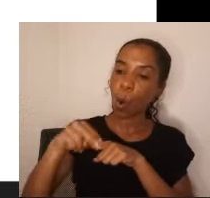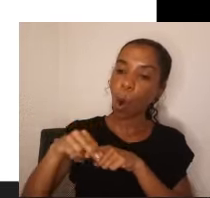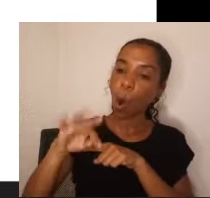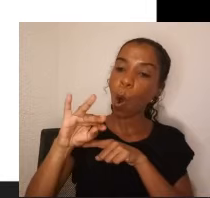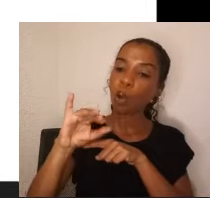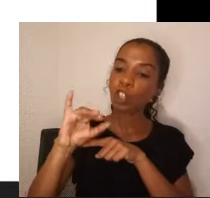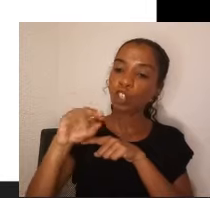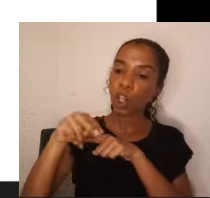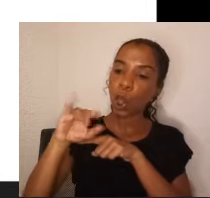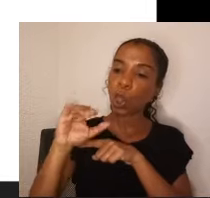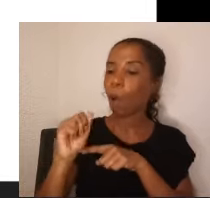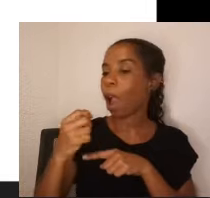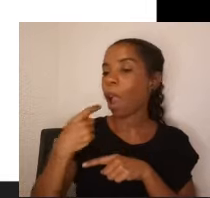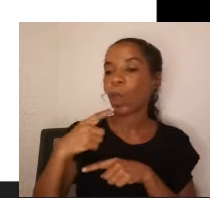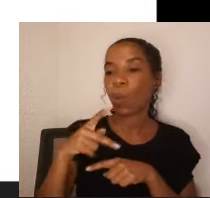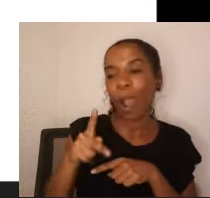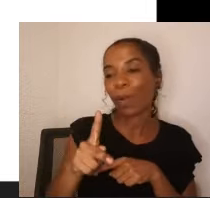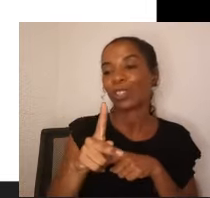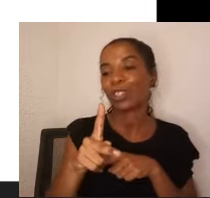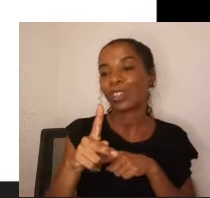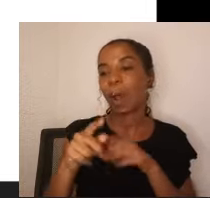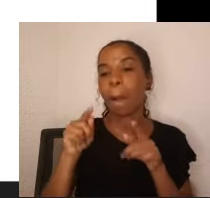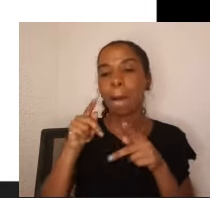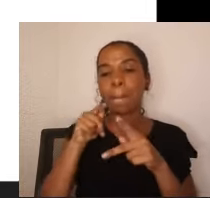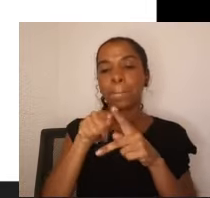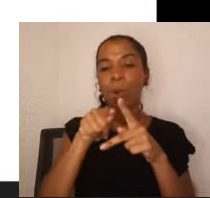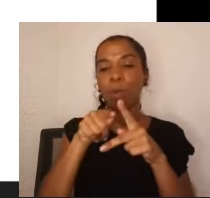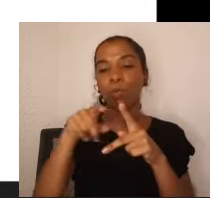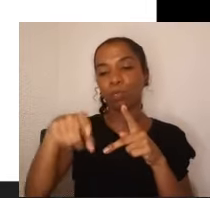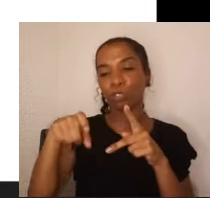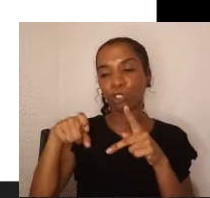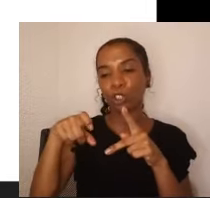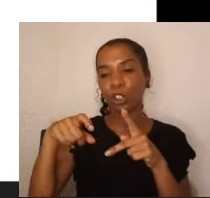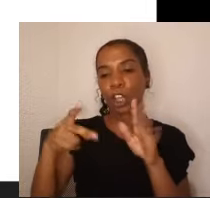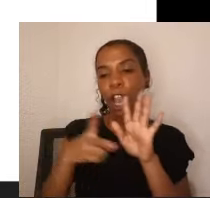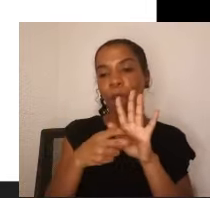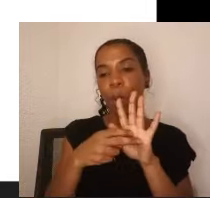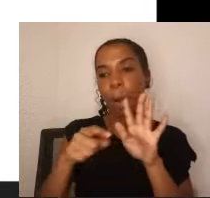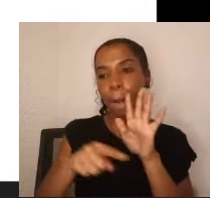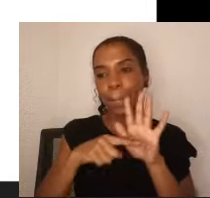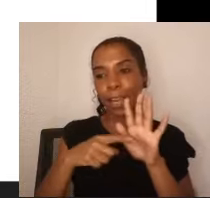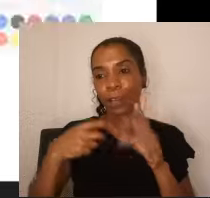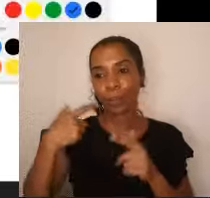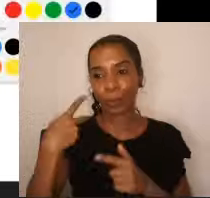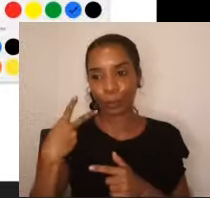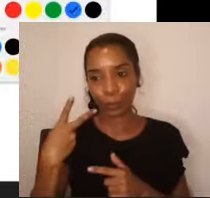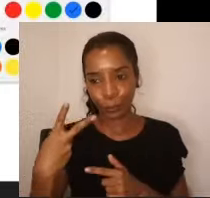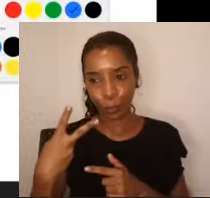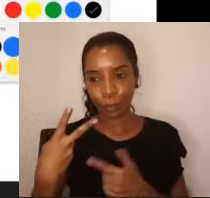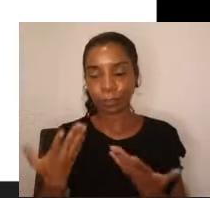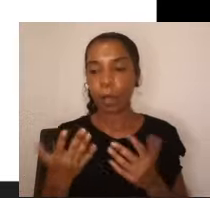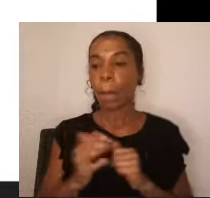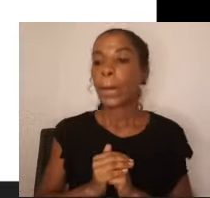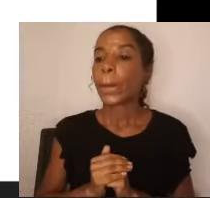no ponto x igual a menos 2. Vamos ver mais um